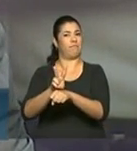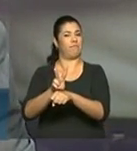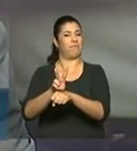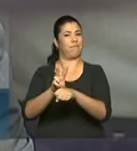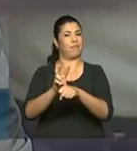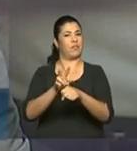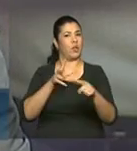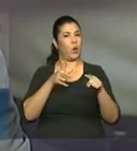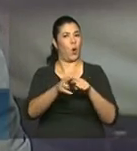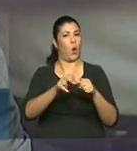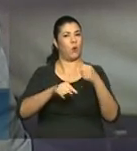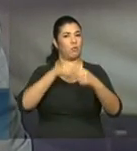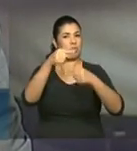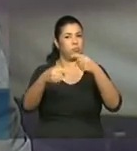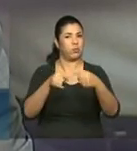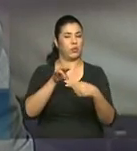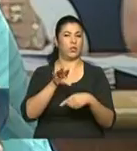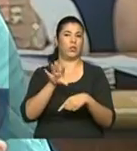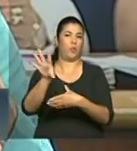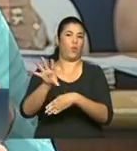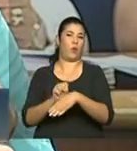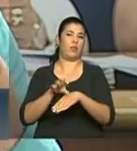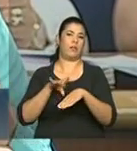O que é a região